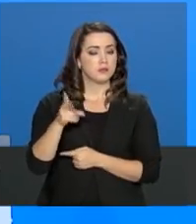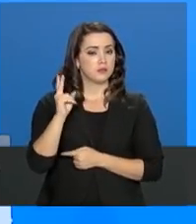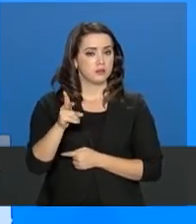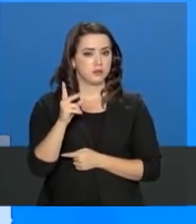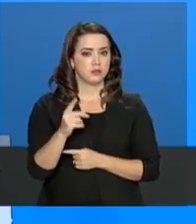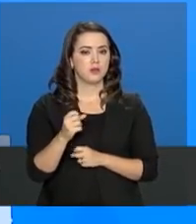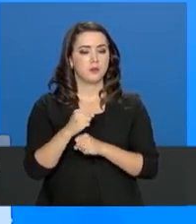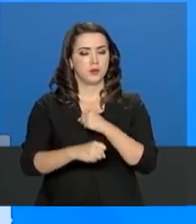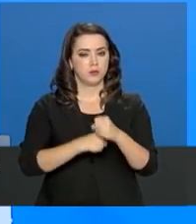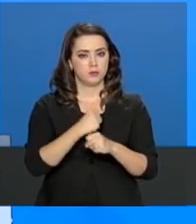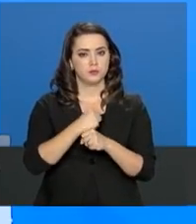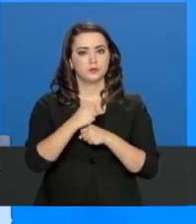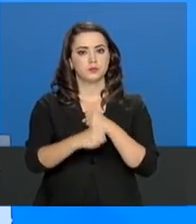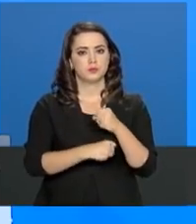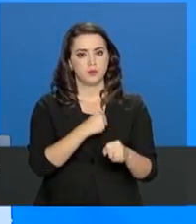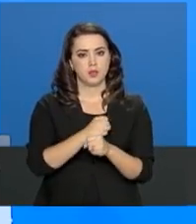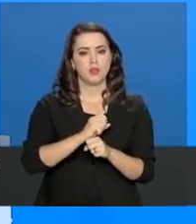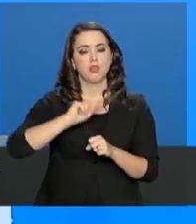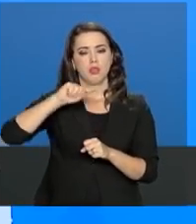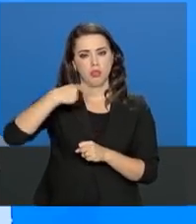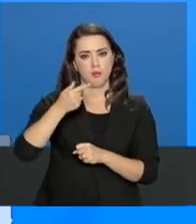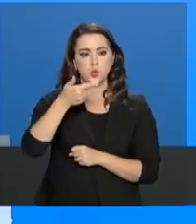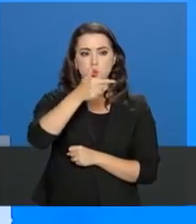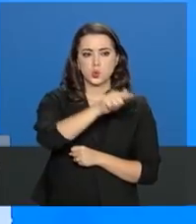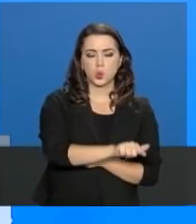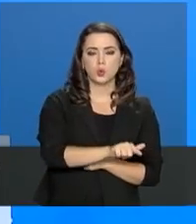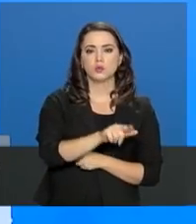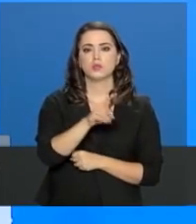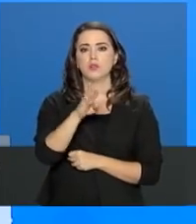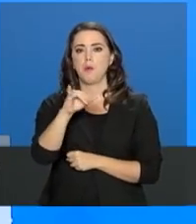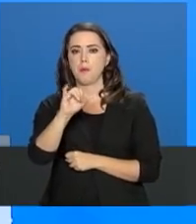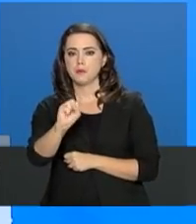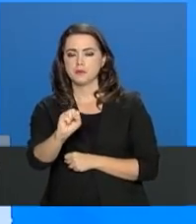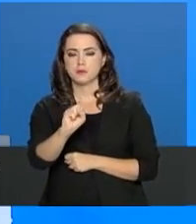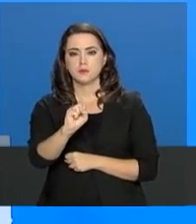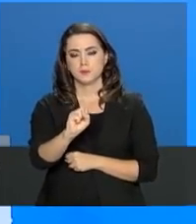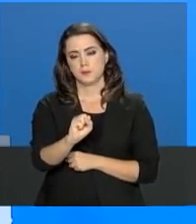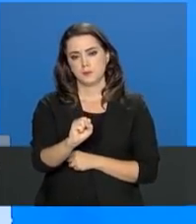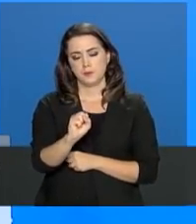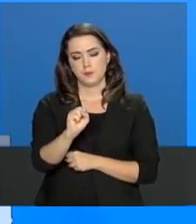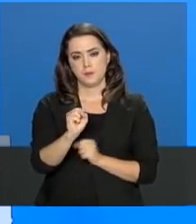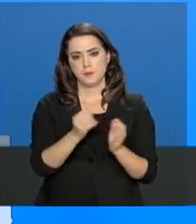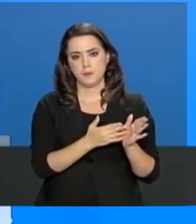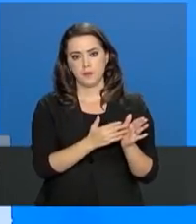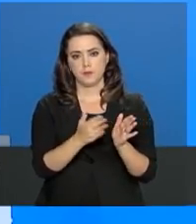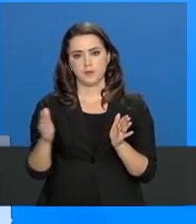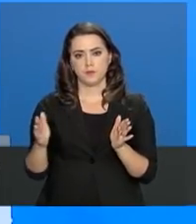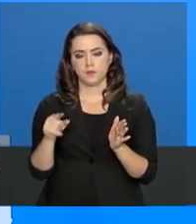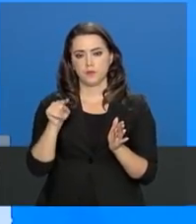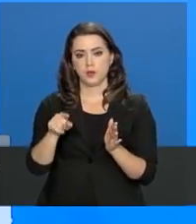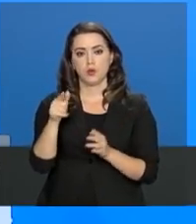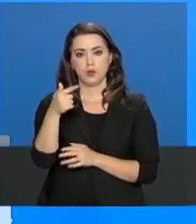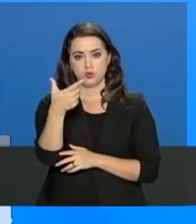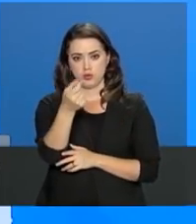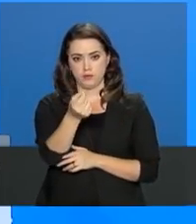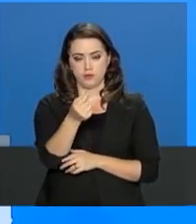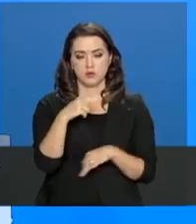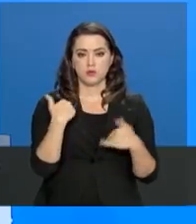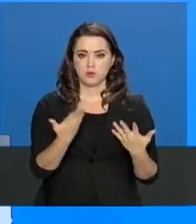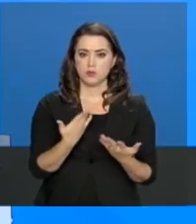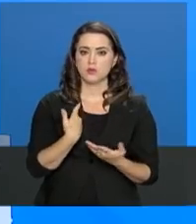anual a uma réplica também da reunião do brics durante durante o g20